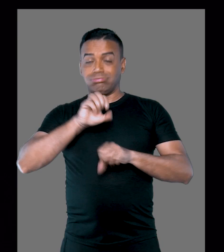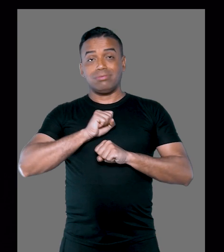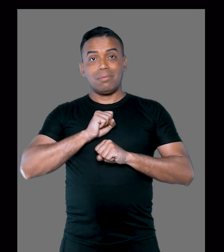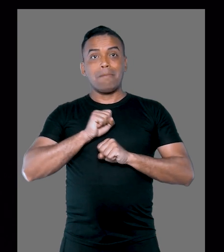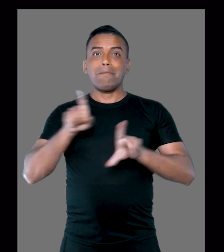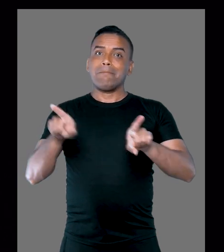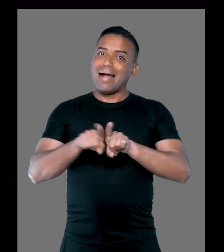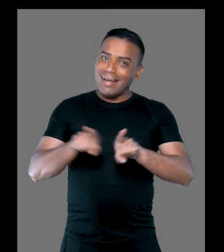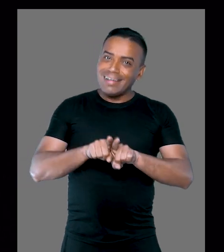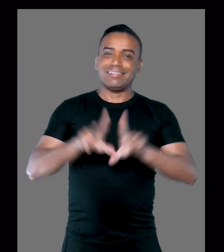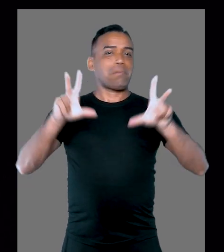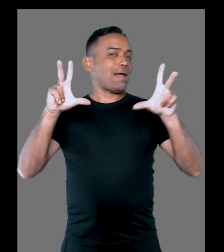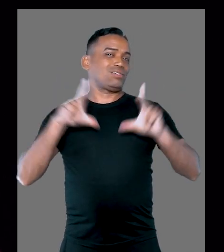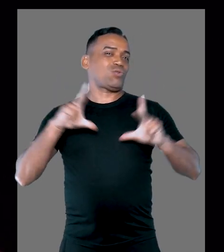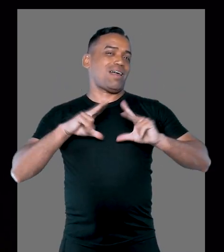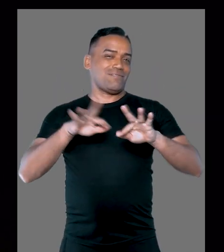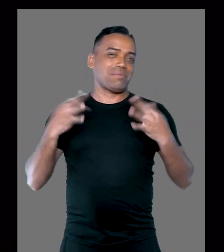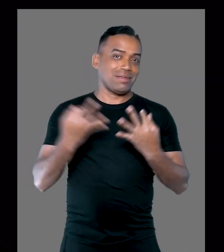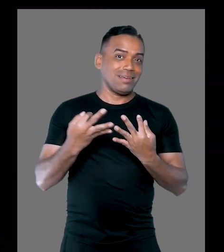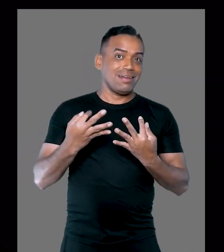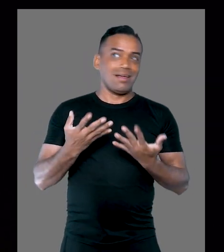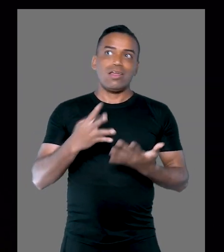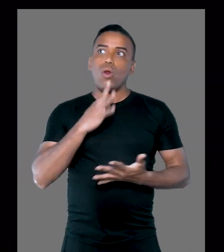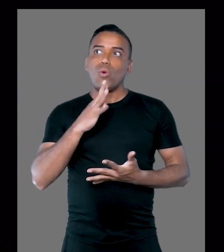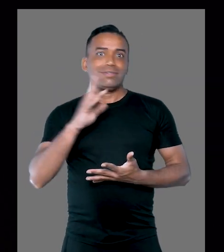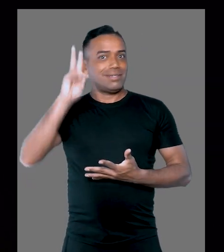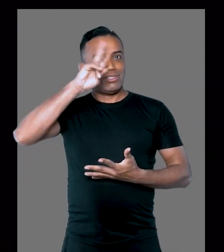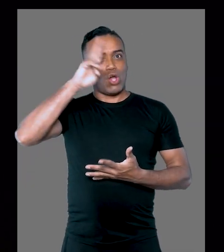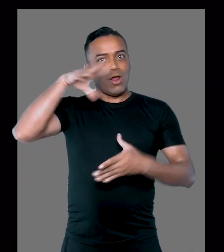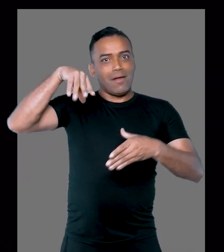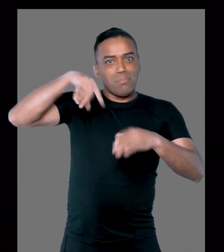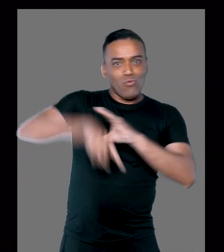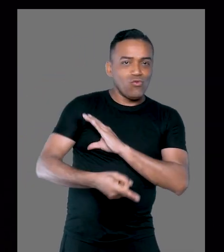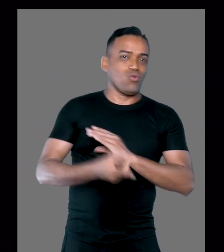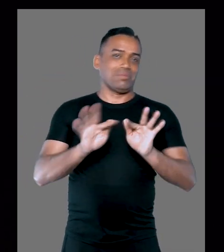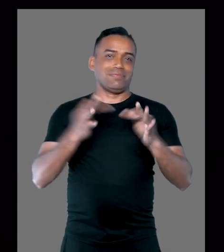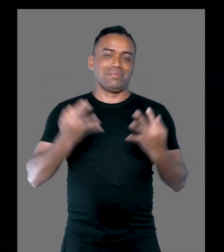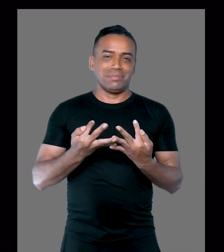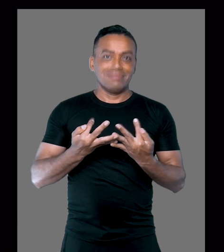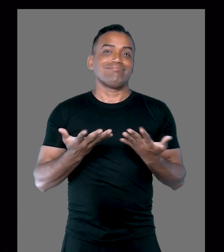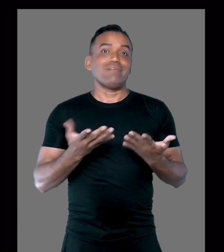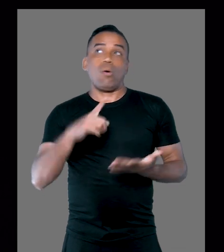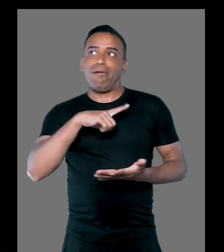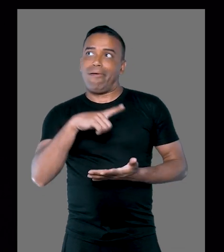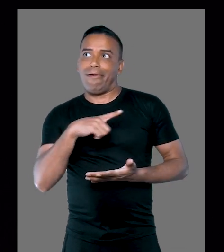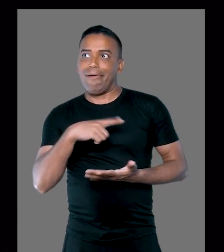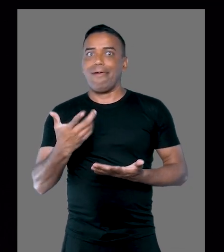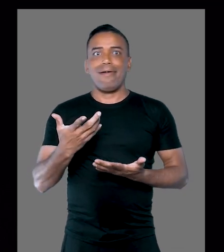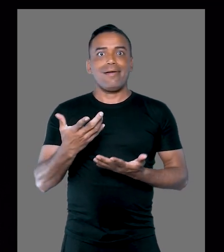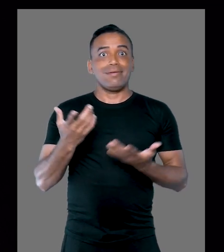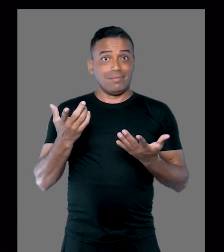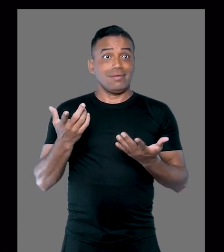da minha família, que eu não vivi. Então, são coisas que